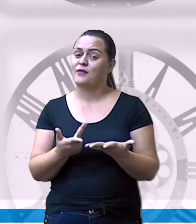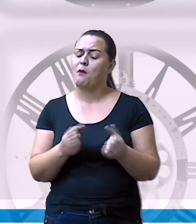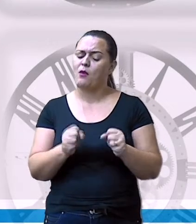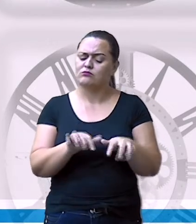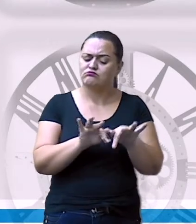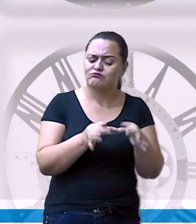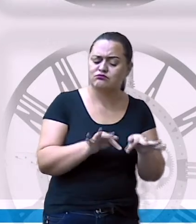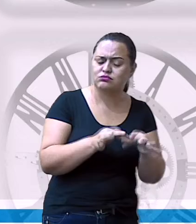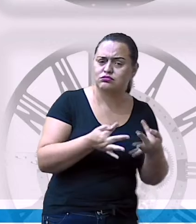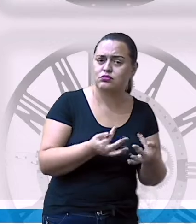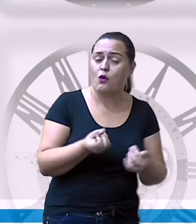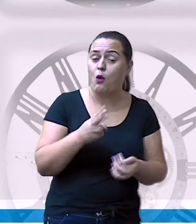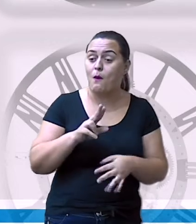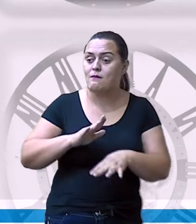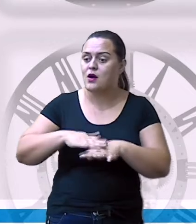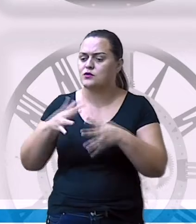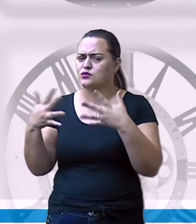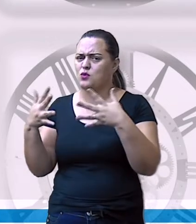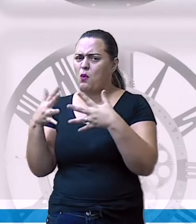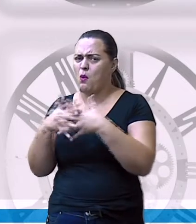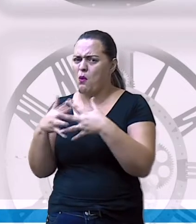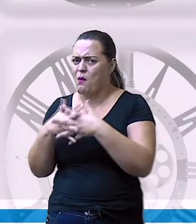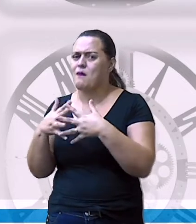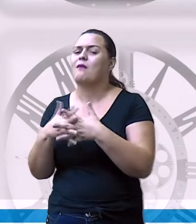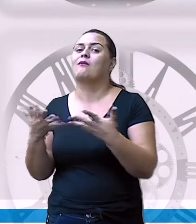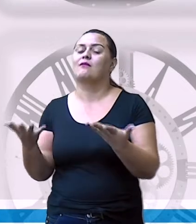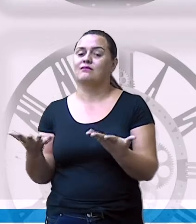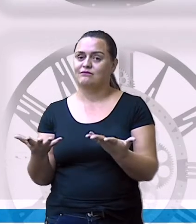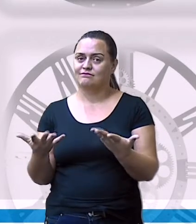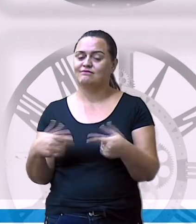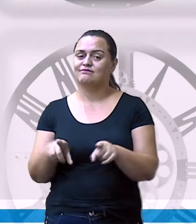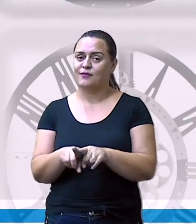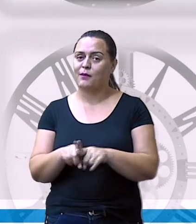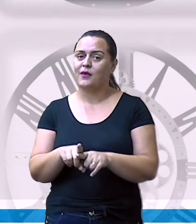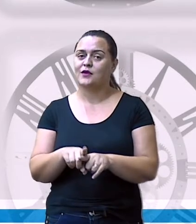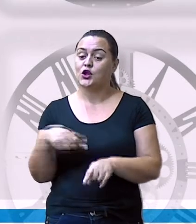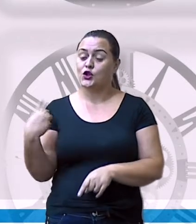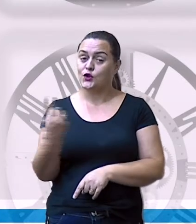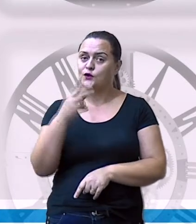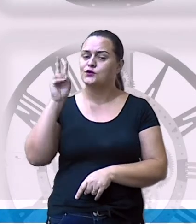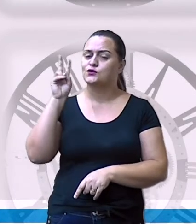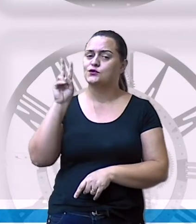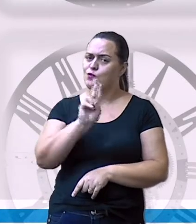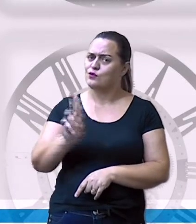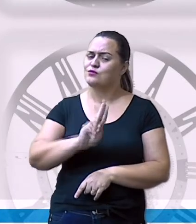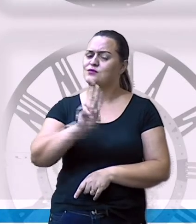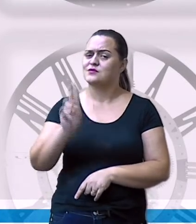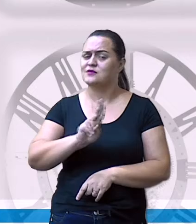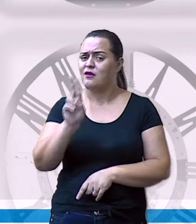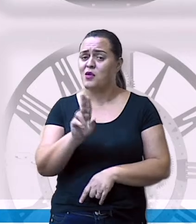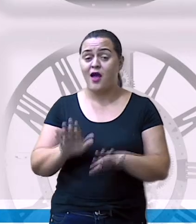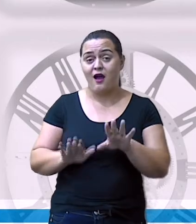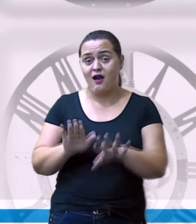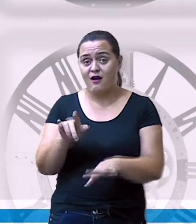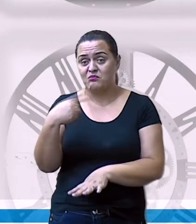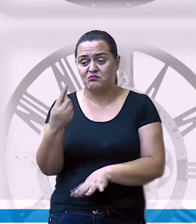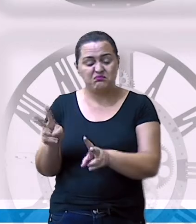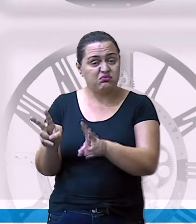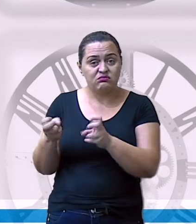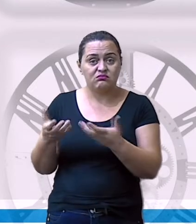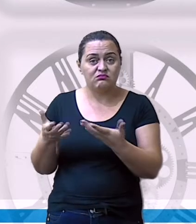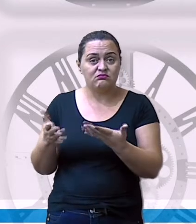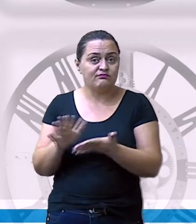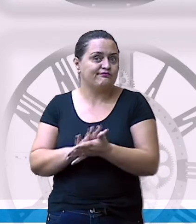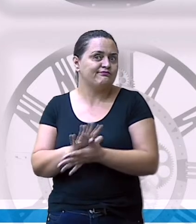simples ou complexas. Fazemos uso delas e nem percebemos como elas facilitam